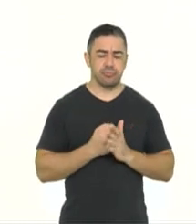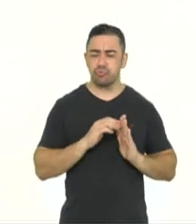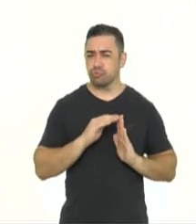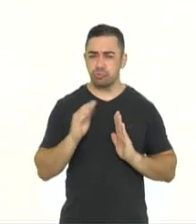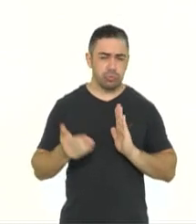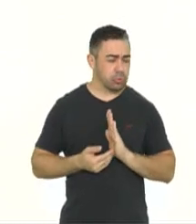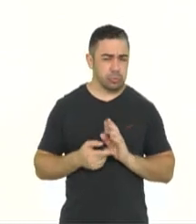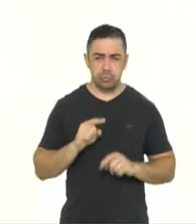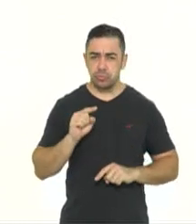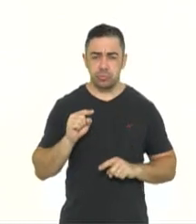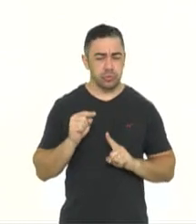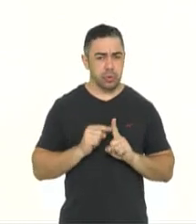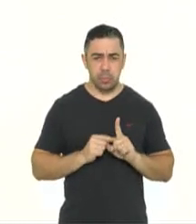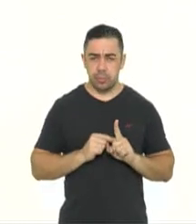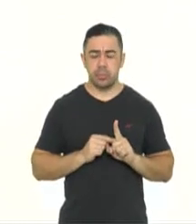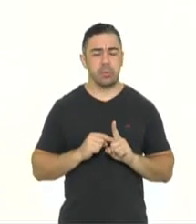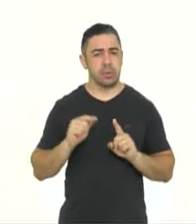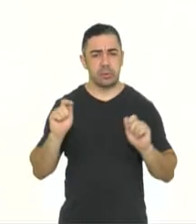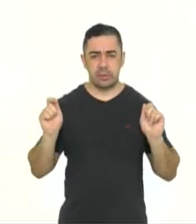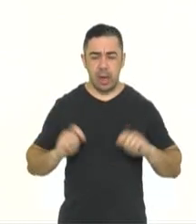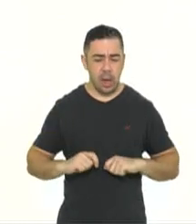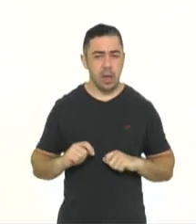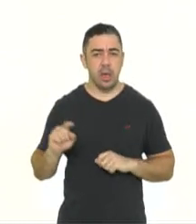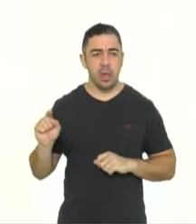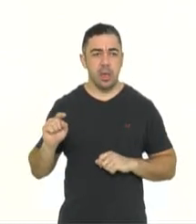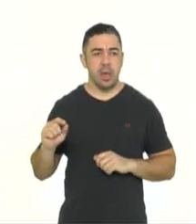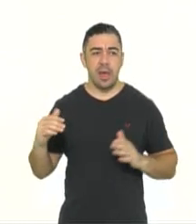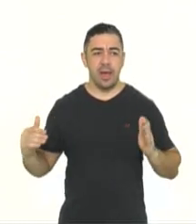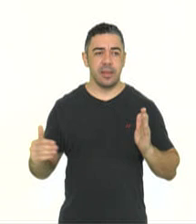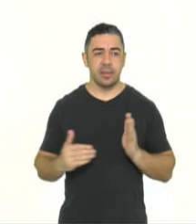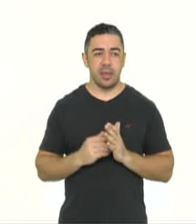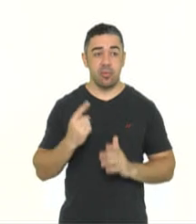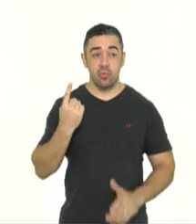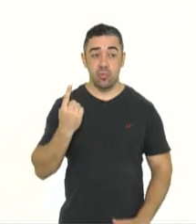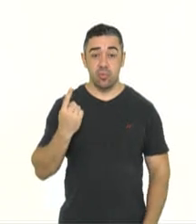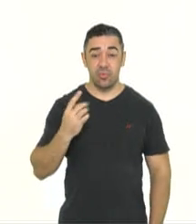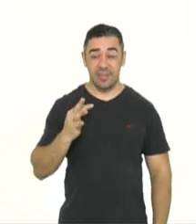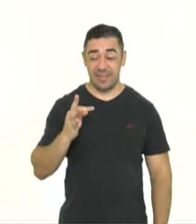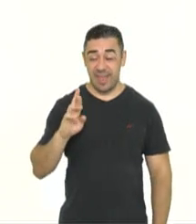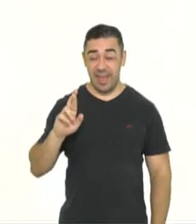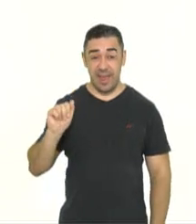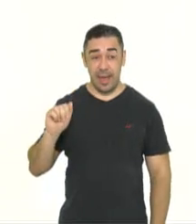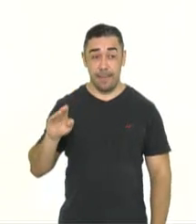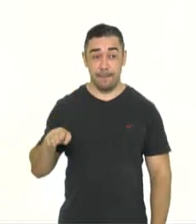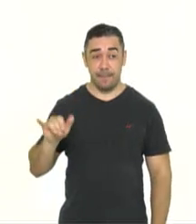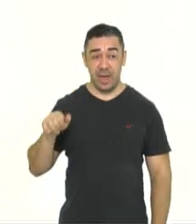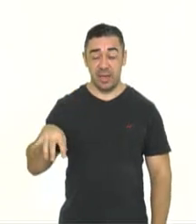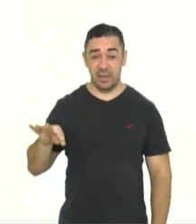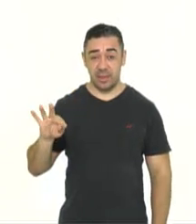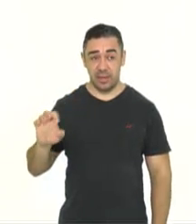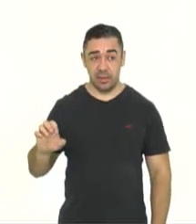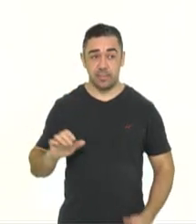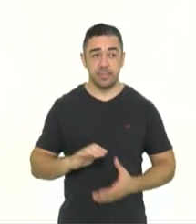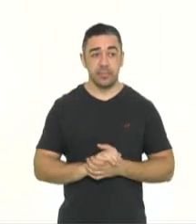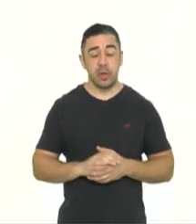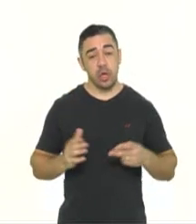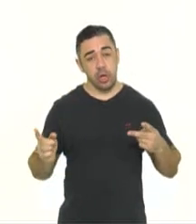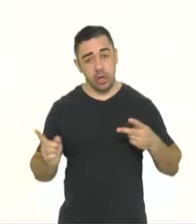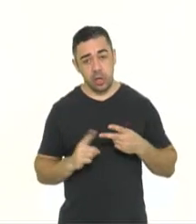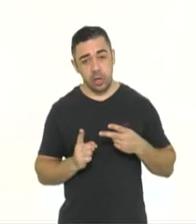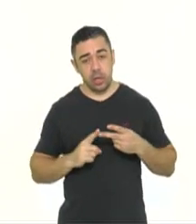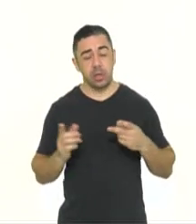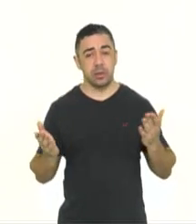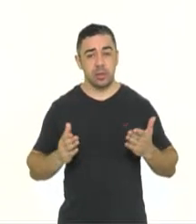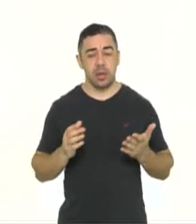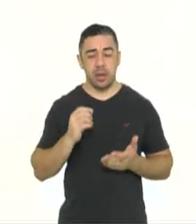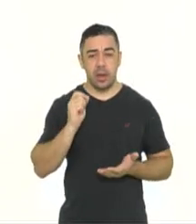todo tipo de informação, sua capacidade vai até 1 terabyte. E o Blu-ray, que é o disco